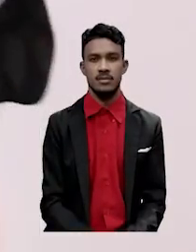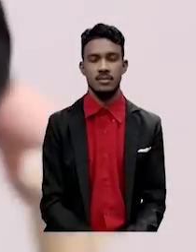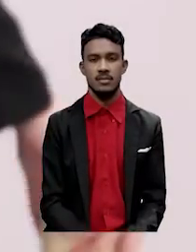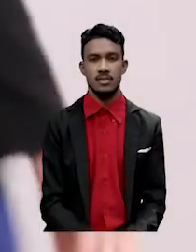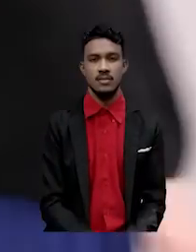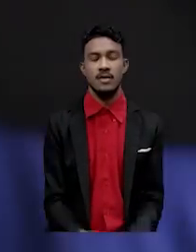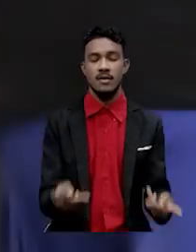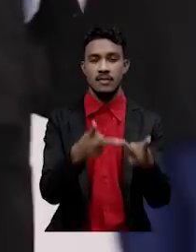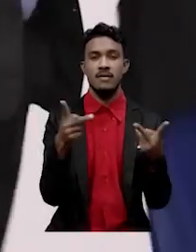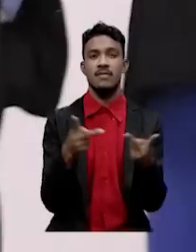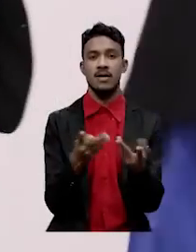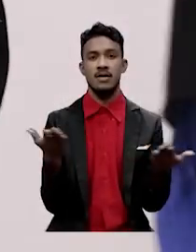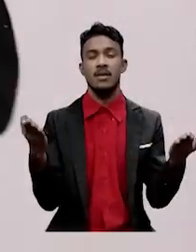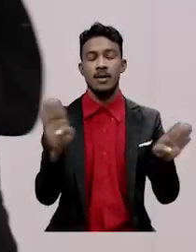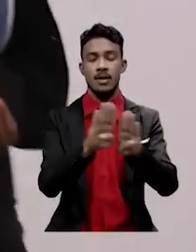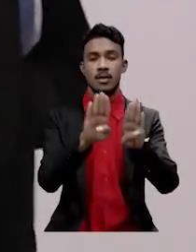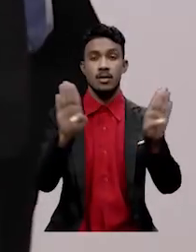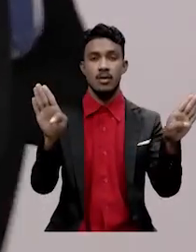Fatinabé, Loque,